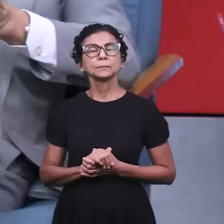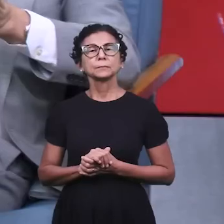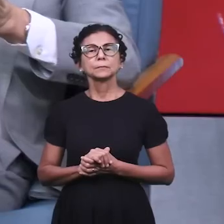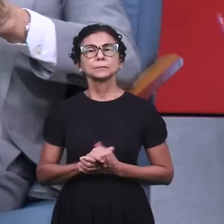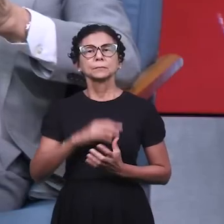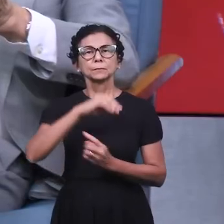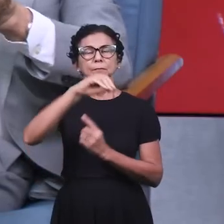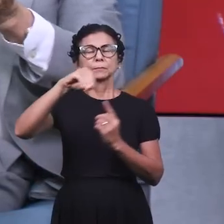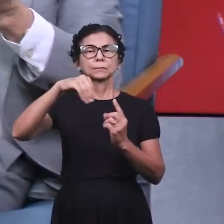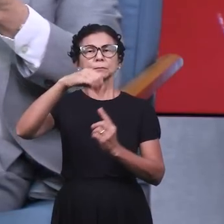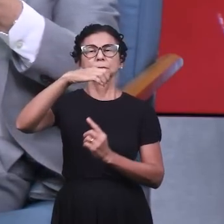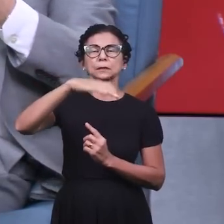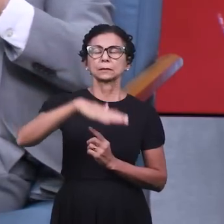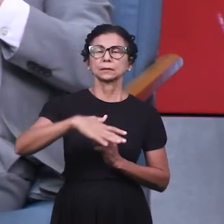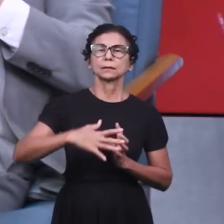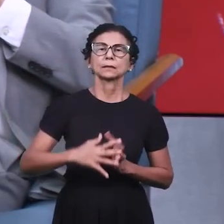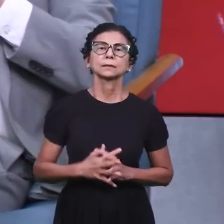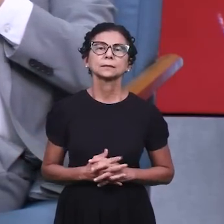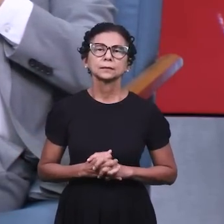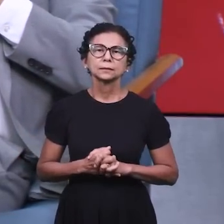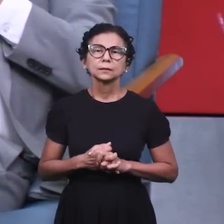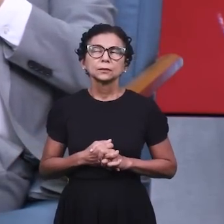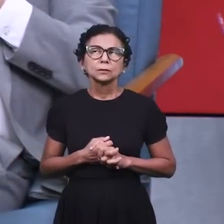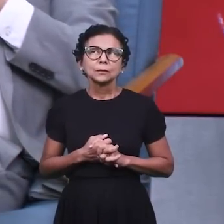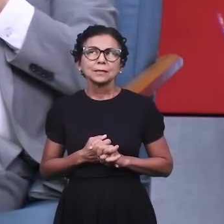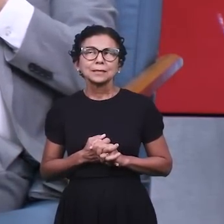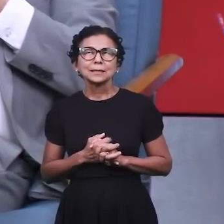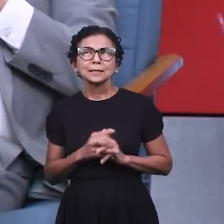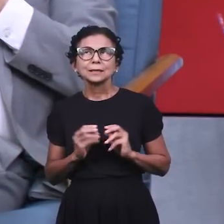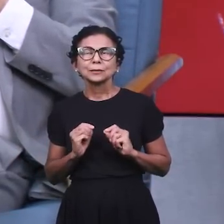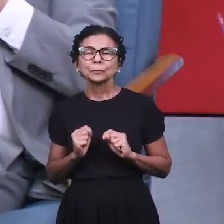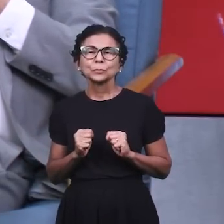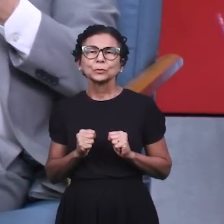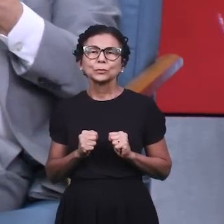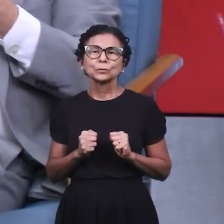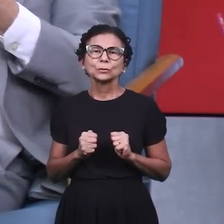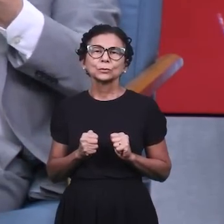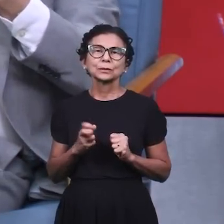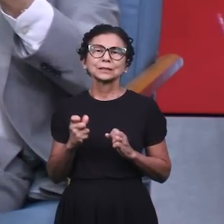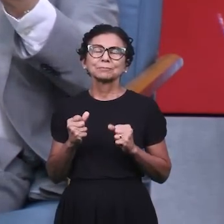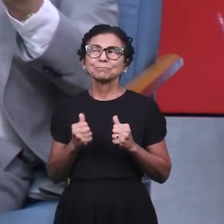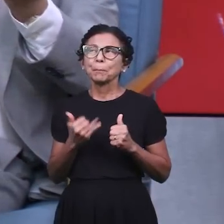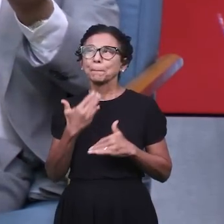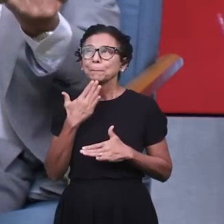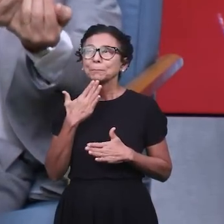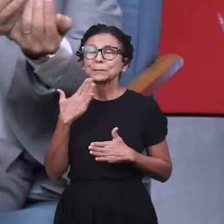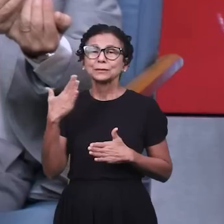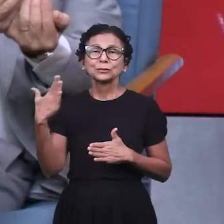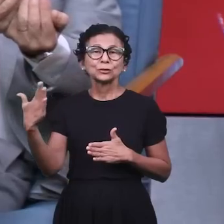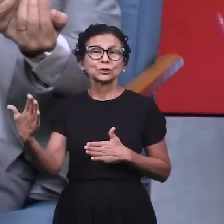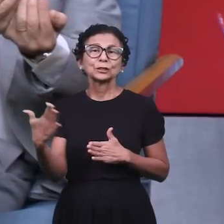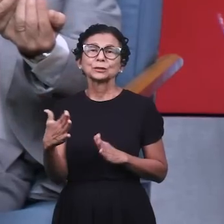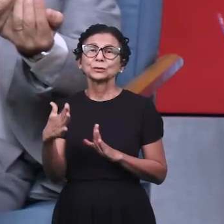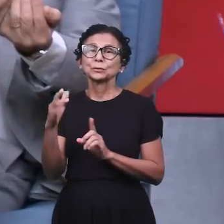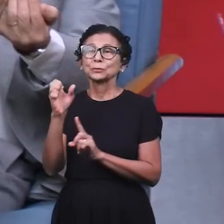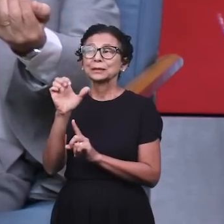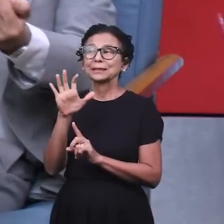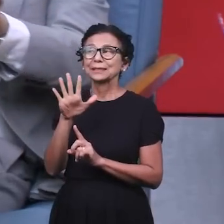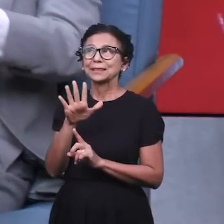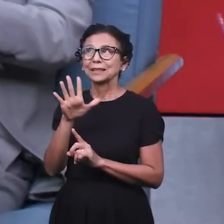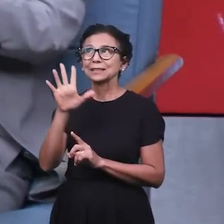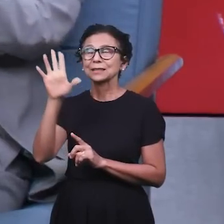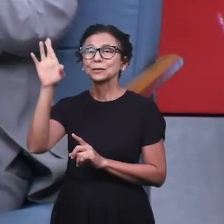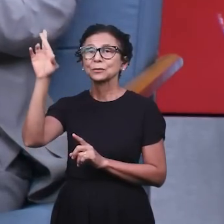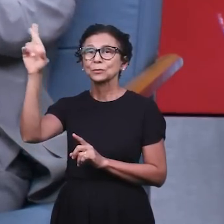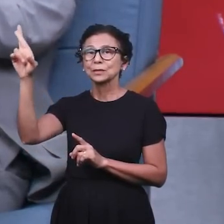graça, nós estamos movendo a graça, uma forma de se mover a graça